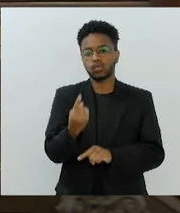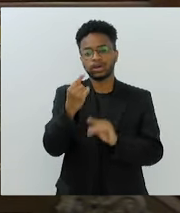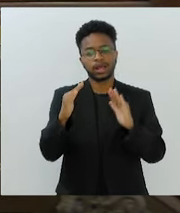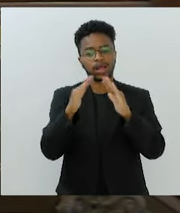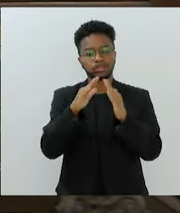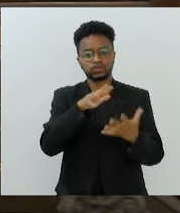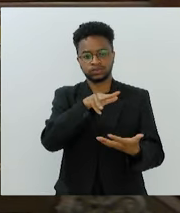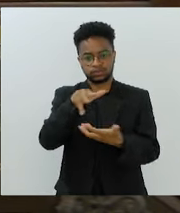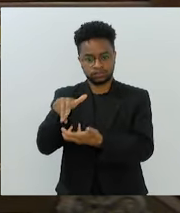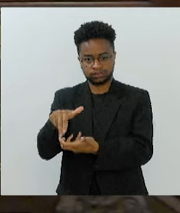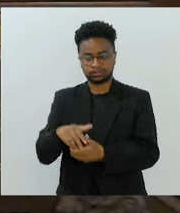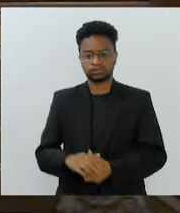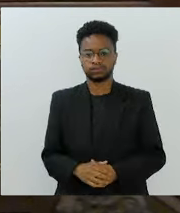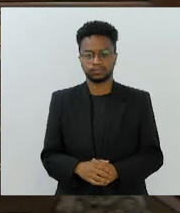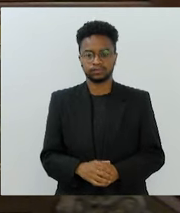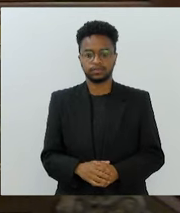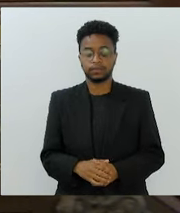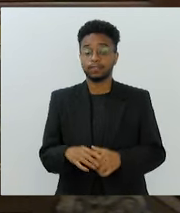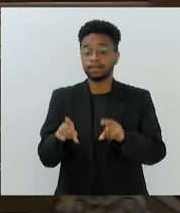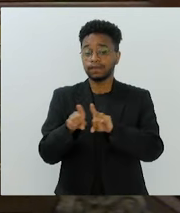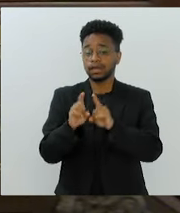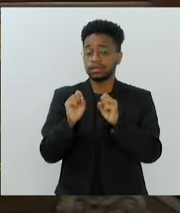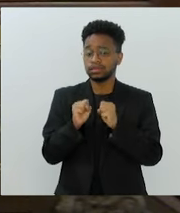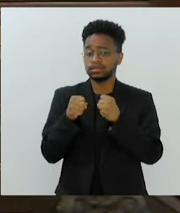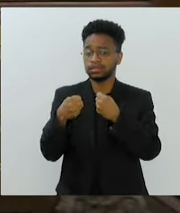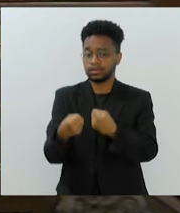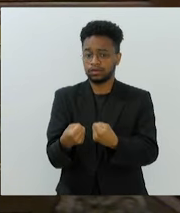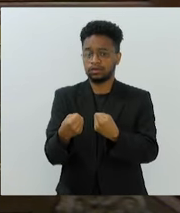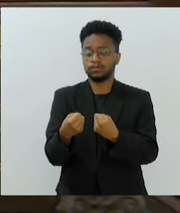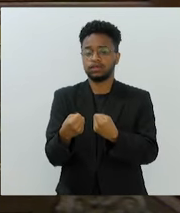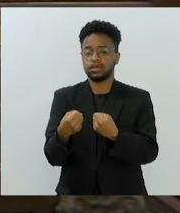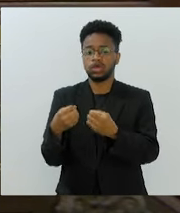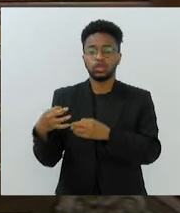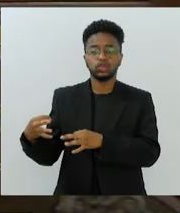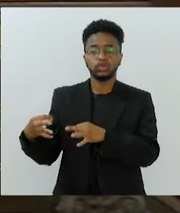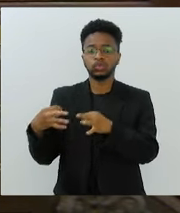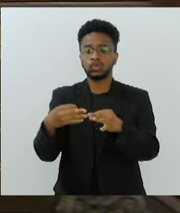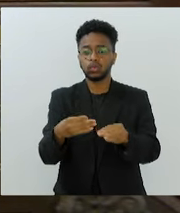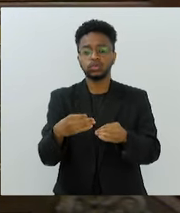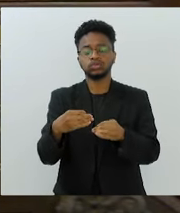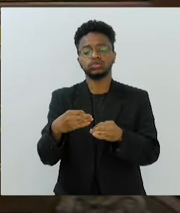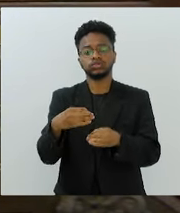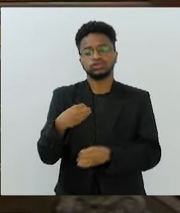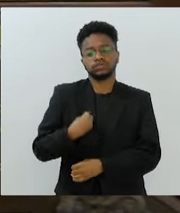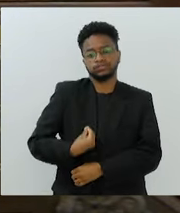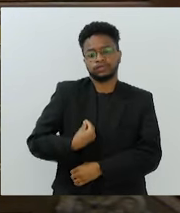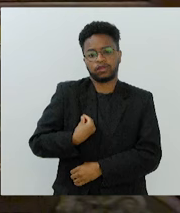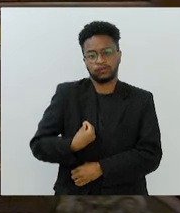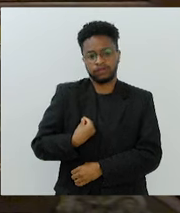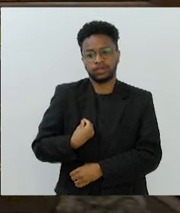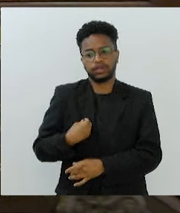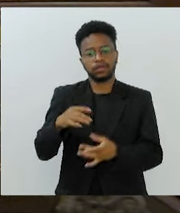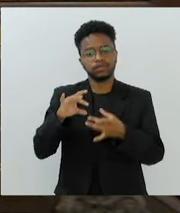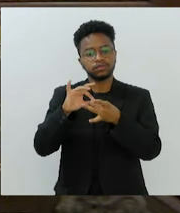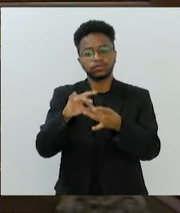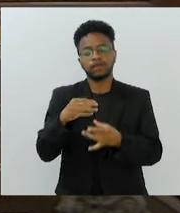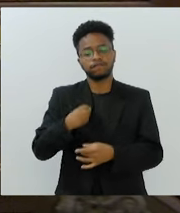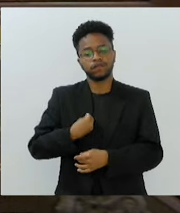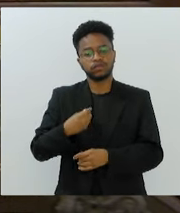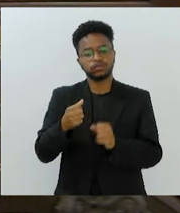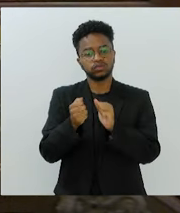universo e da defesa intransigente de todas as formas de vida que coabitam esse planeta